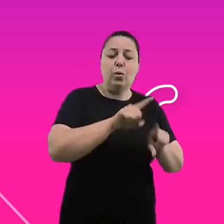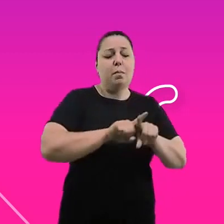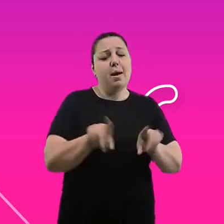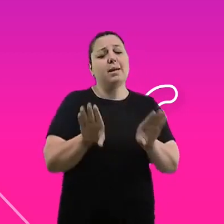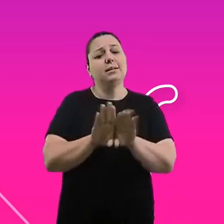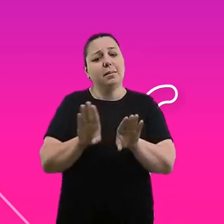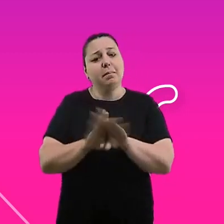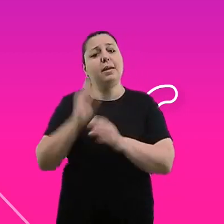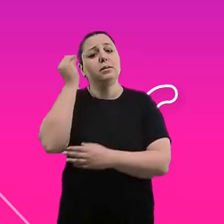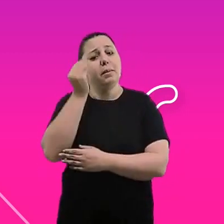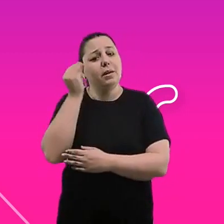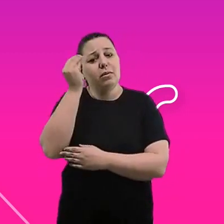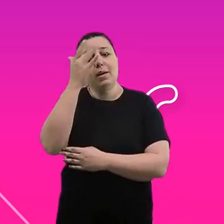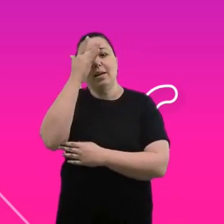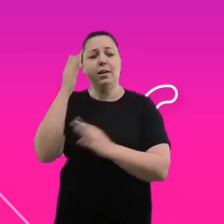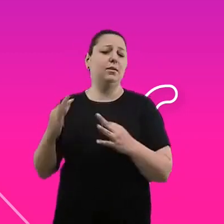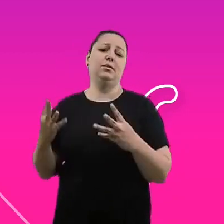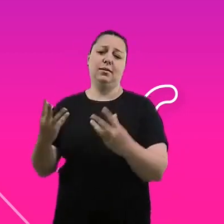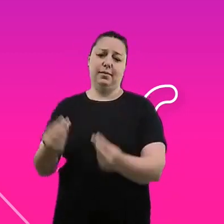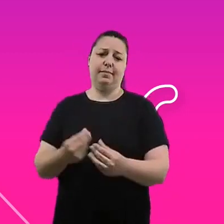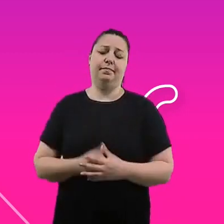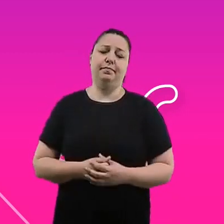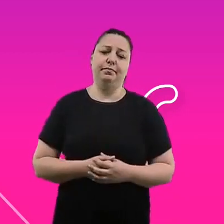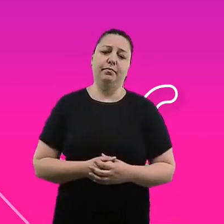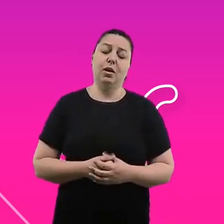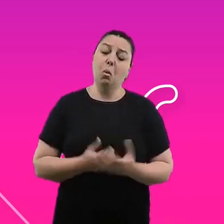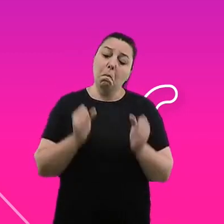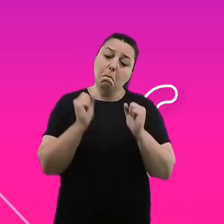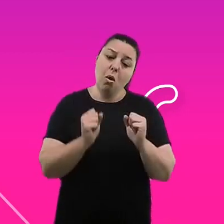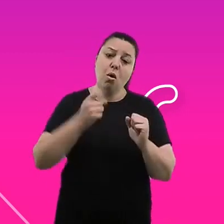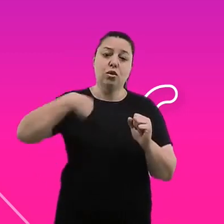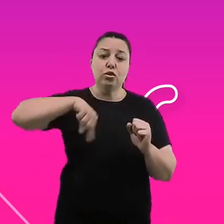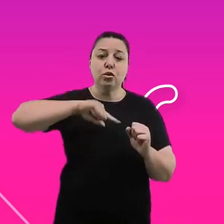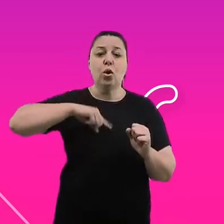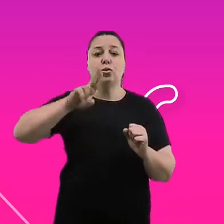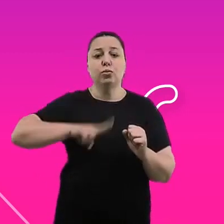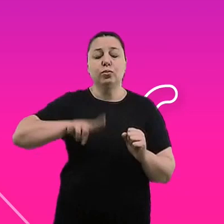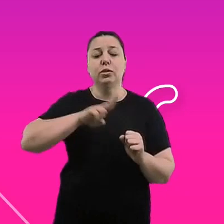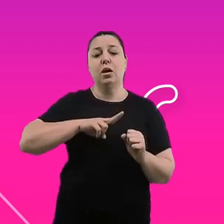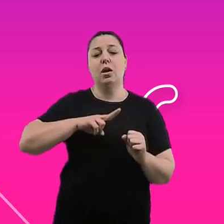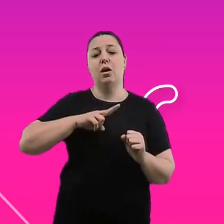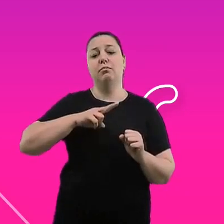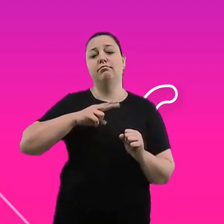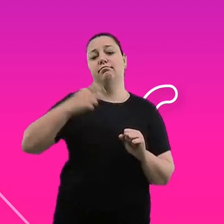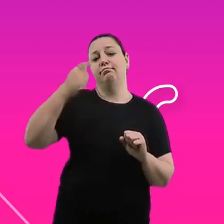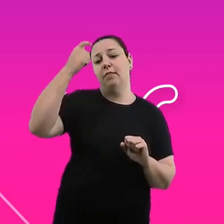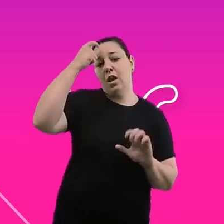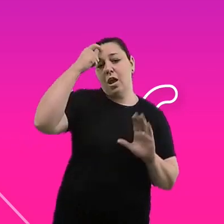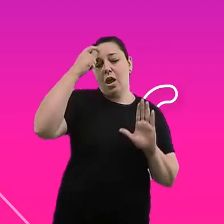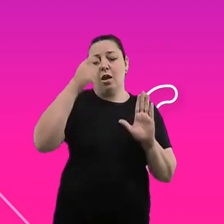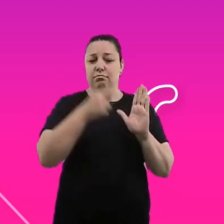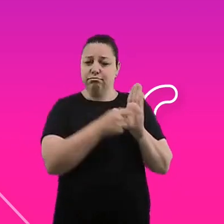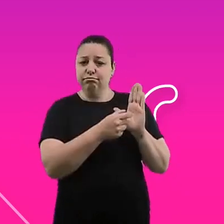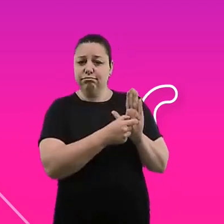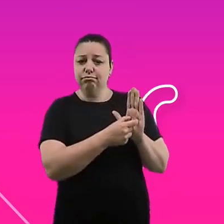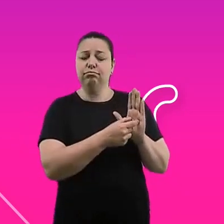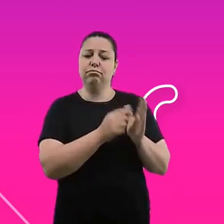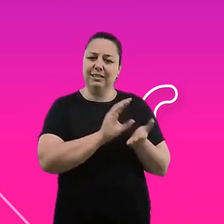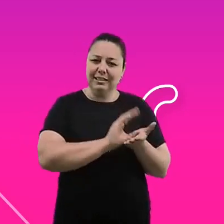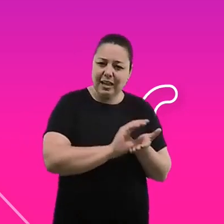a gente pode usar dados para entender o comportamento de pessoas em relação à saúde, educação,